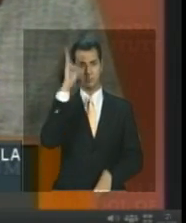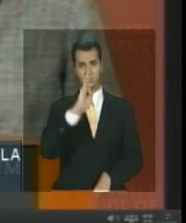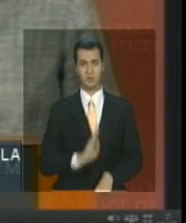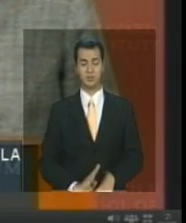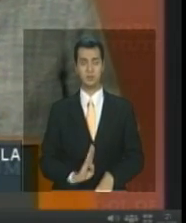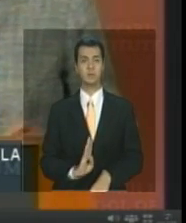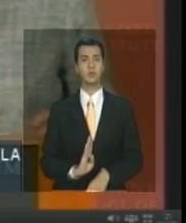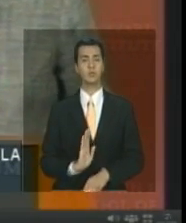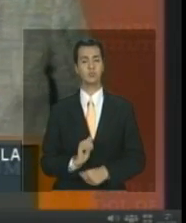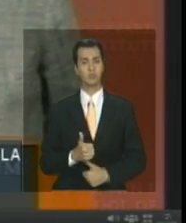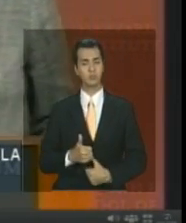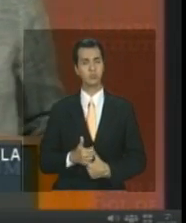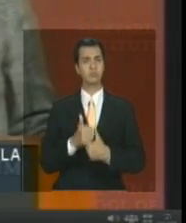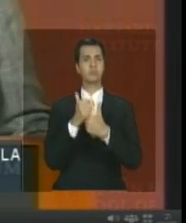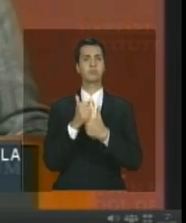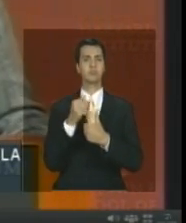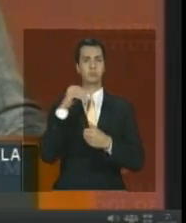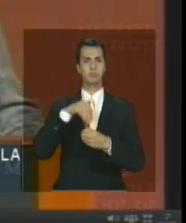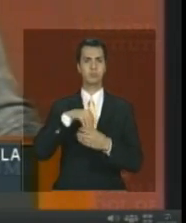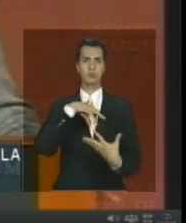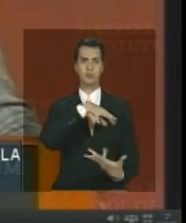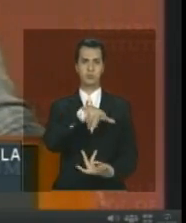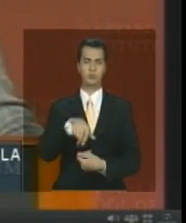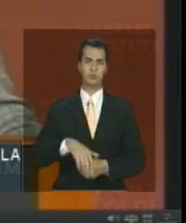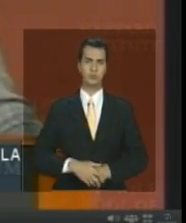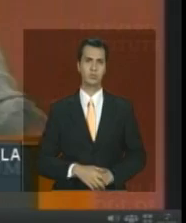no mundo. Para nós,